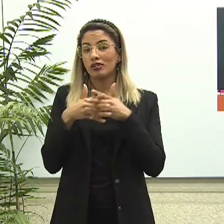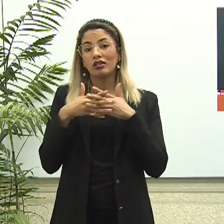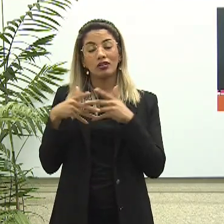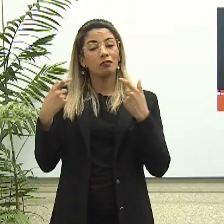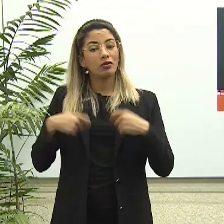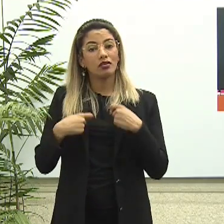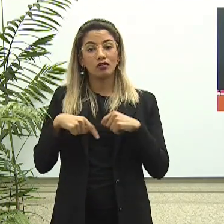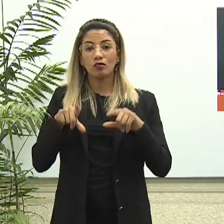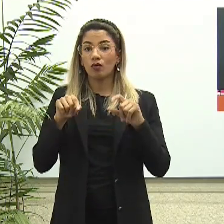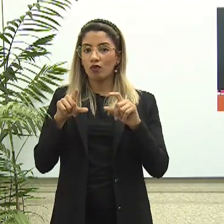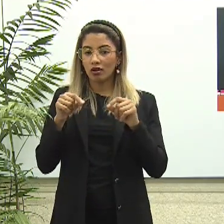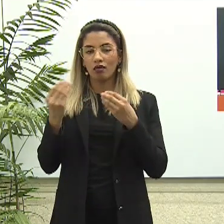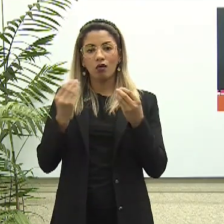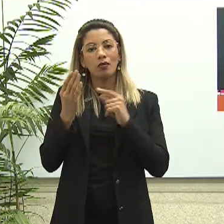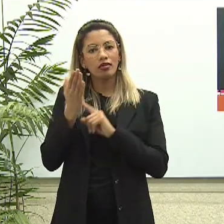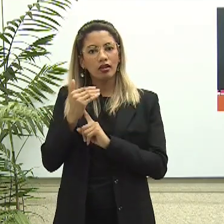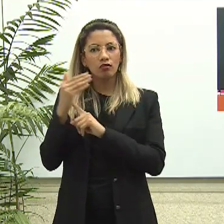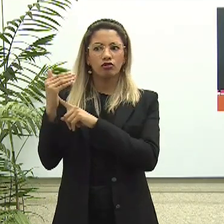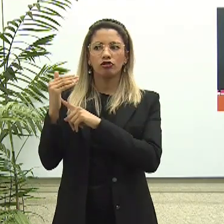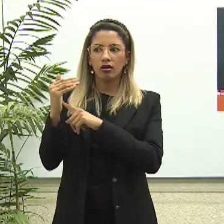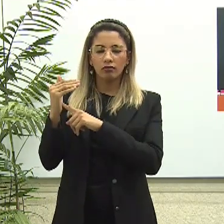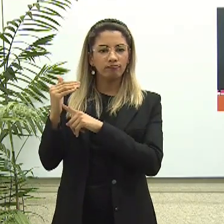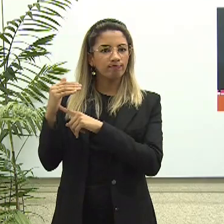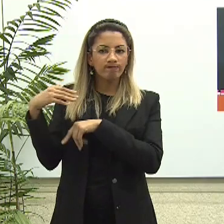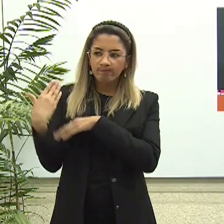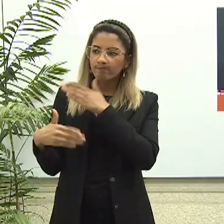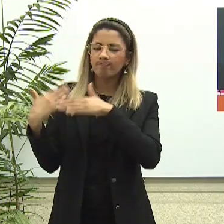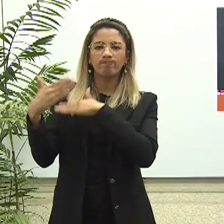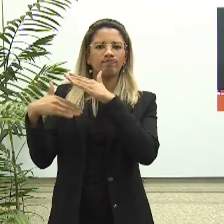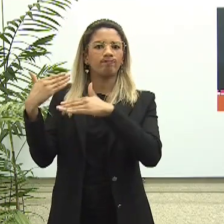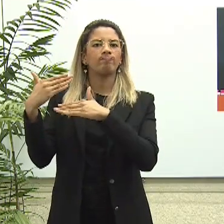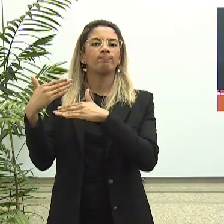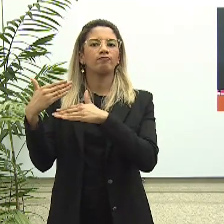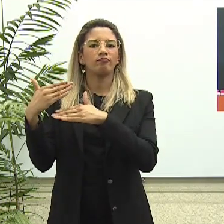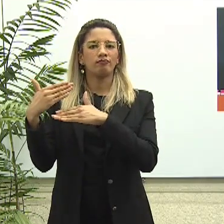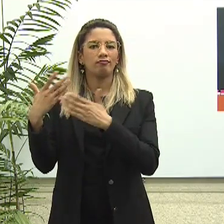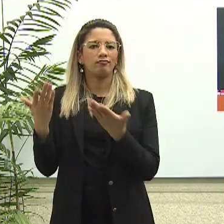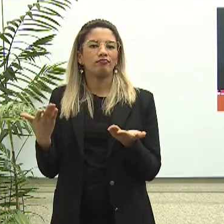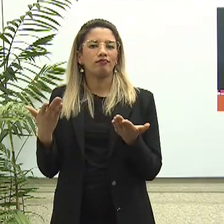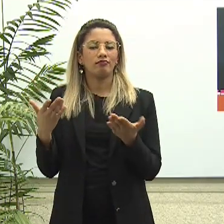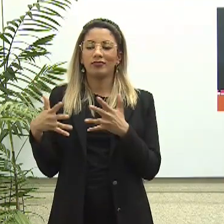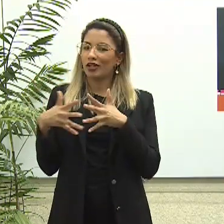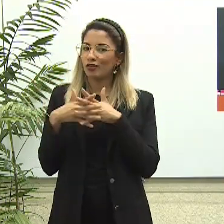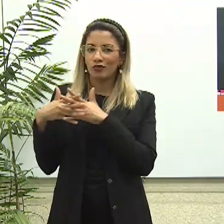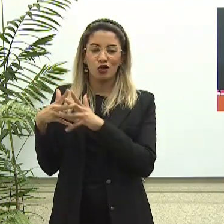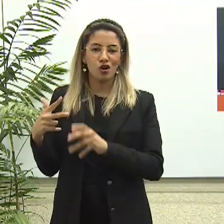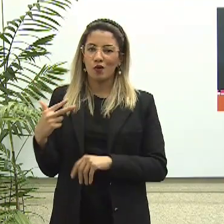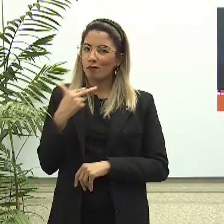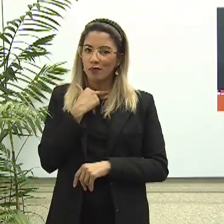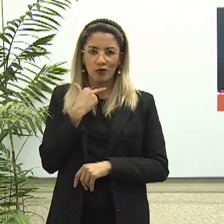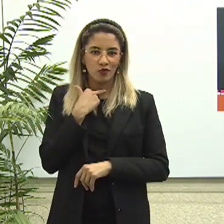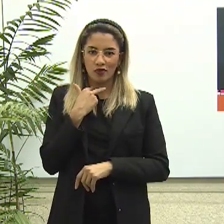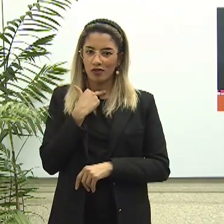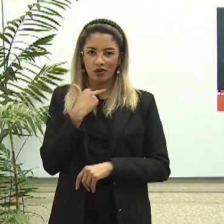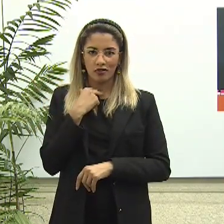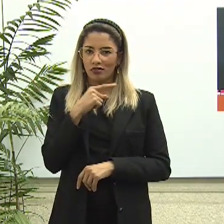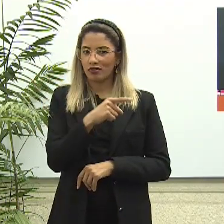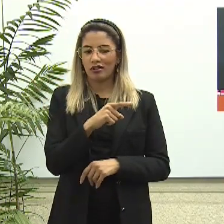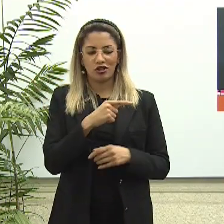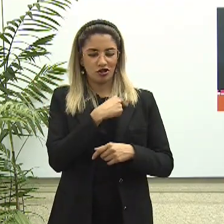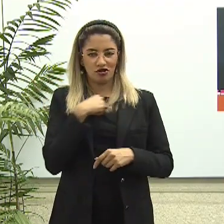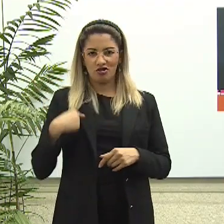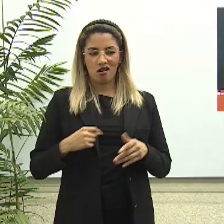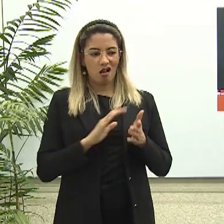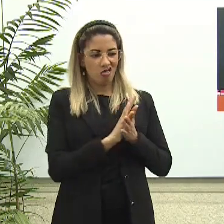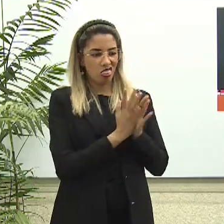acesso da tecnologia mais avançada para para a China Então você tem os Estados Unidos não pode desmantelar a China porque